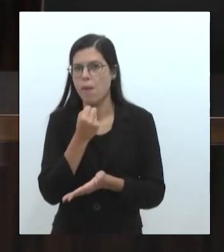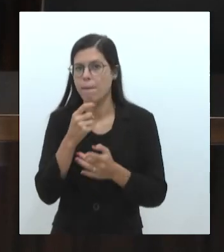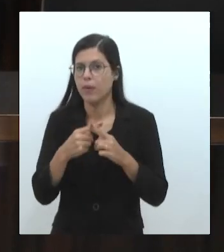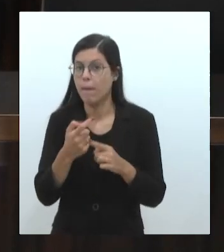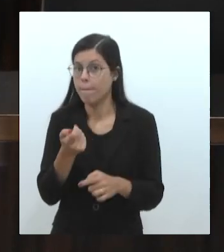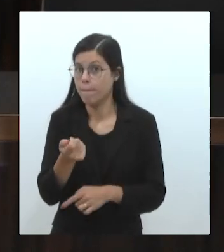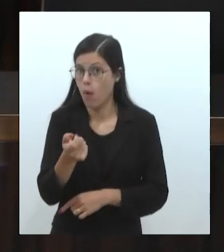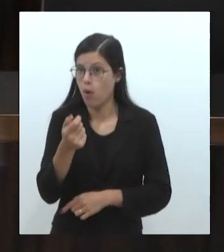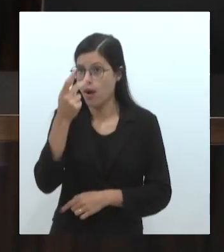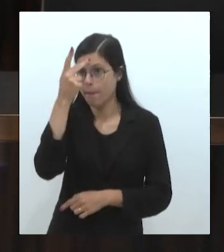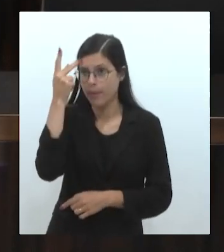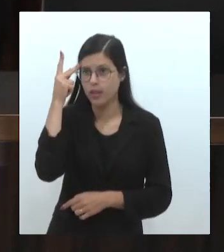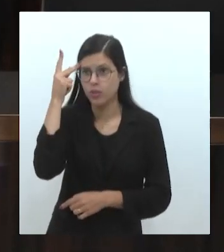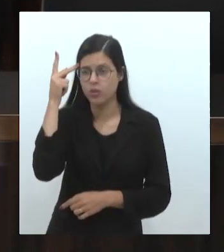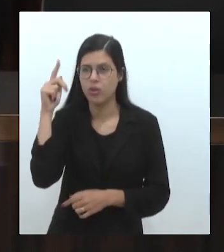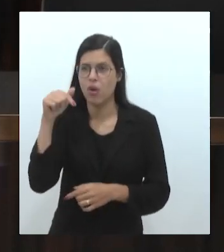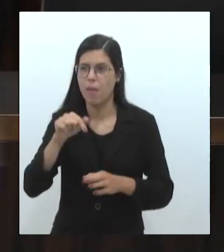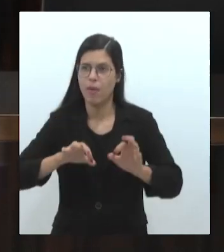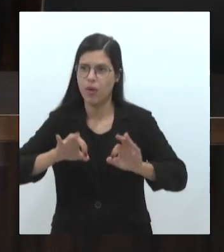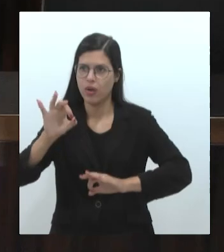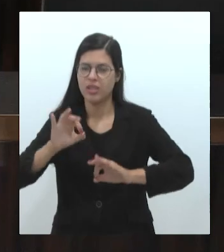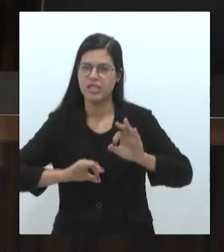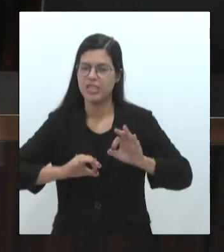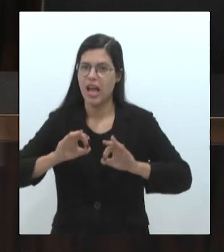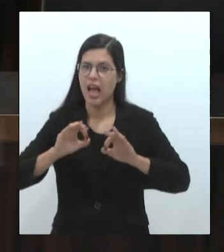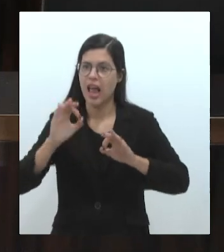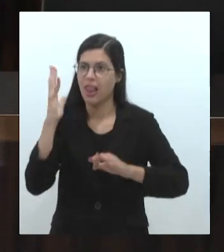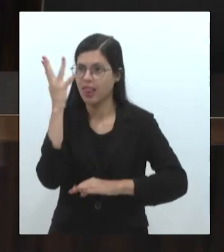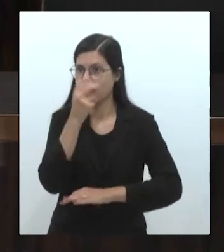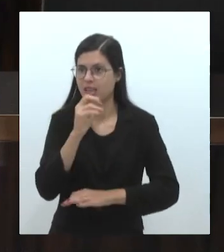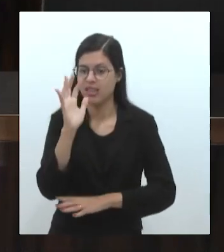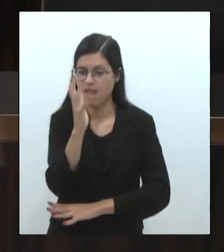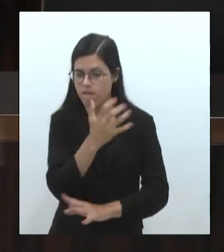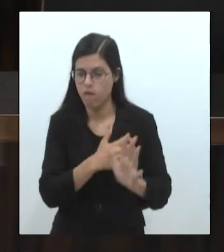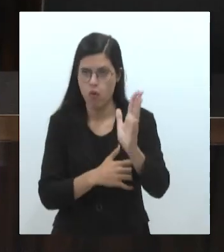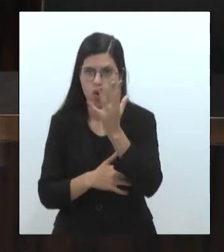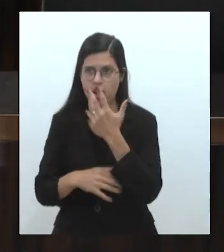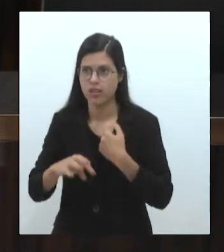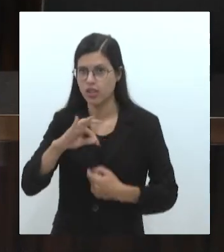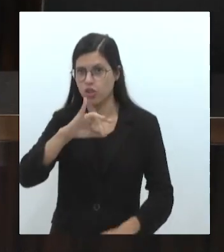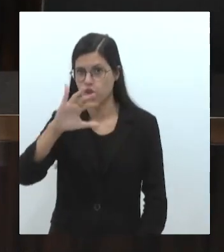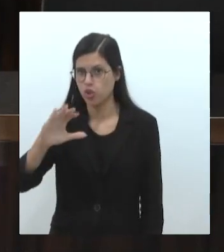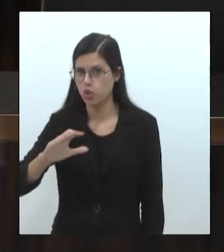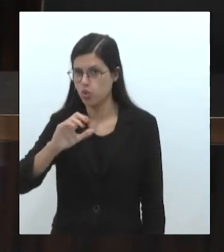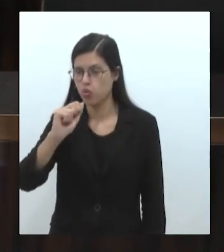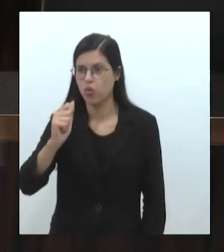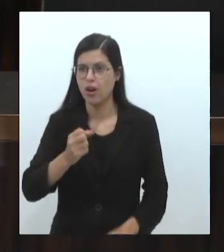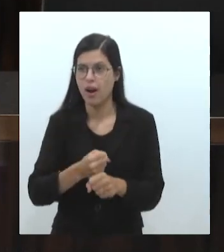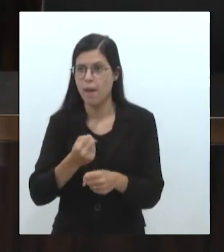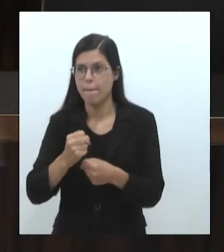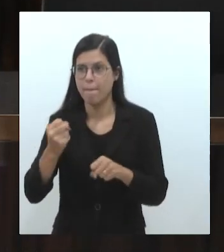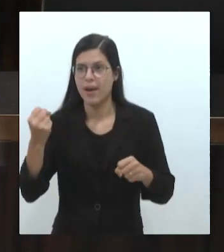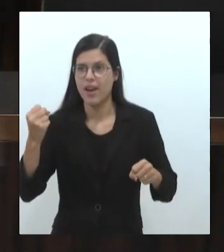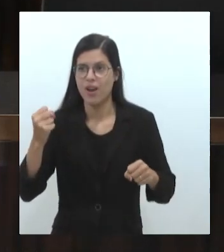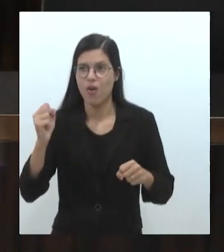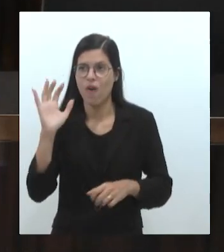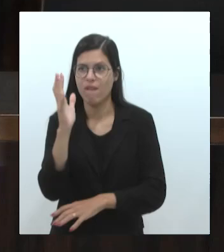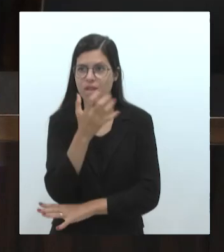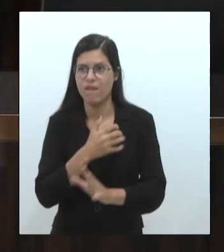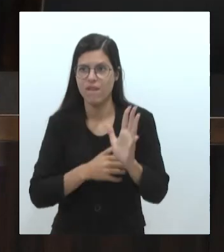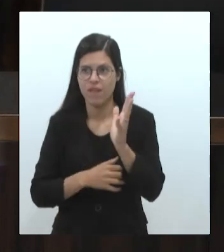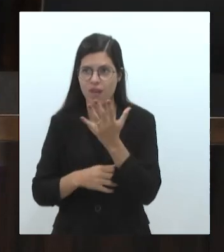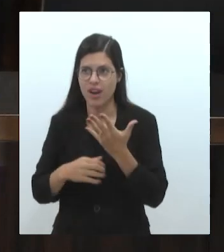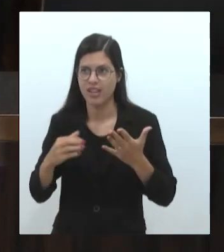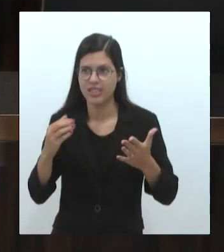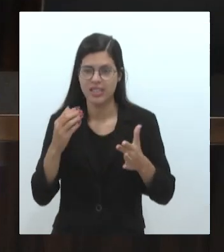uma floresta como a nossa linda Floresta da Tijuca, que eu ia ressaltar, que é a maior floresta urbana do mundo. Todos